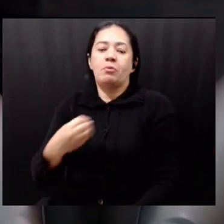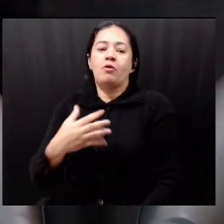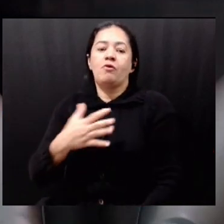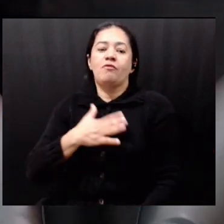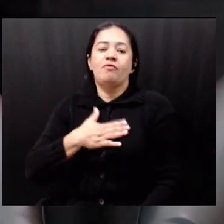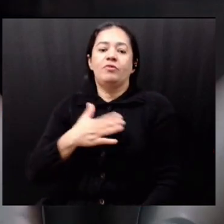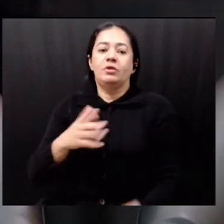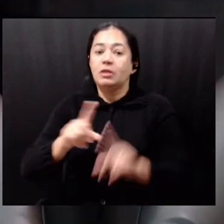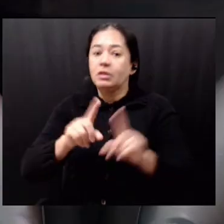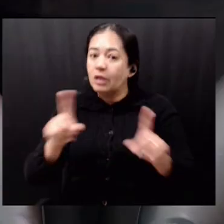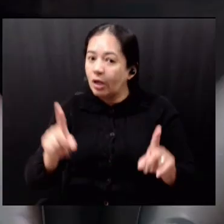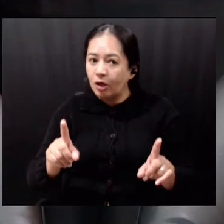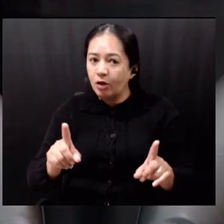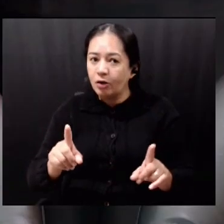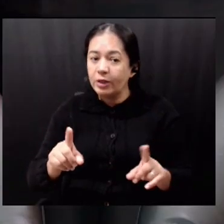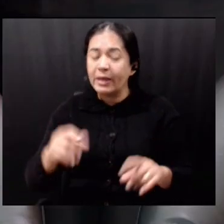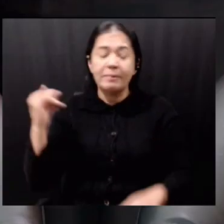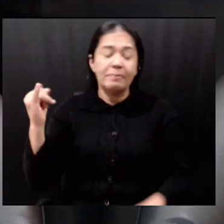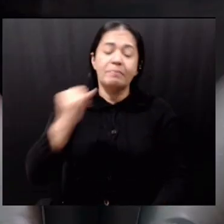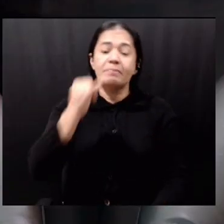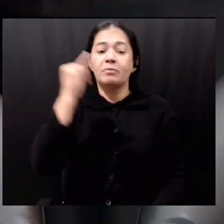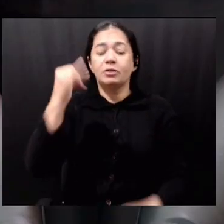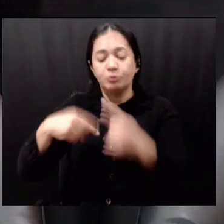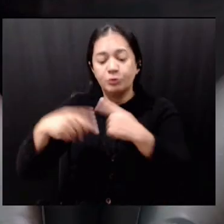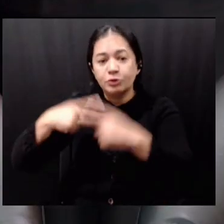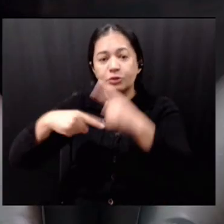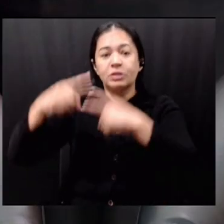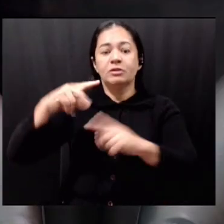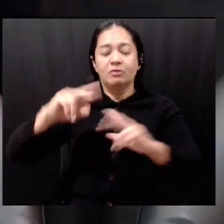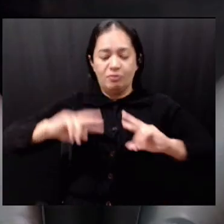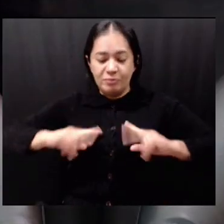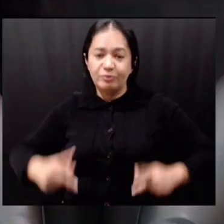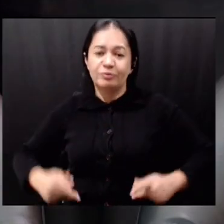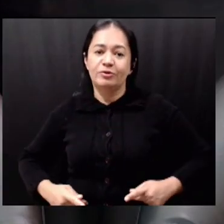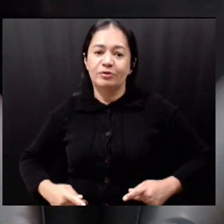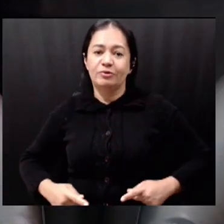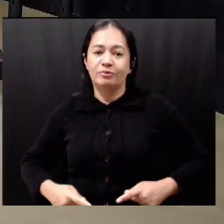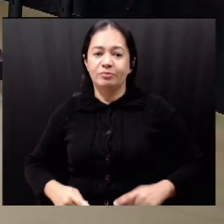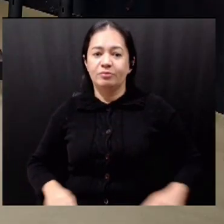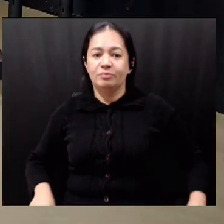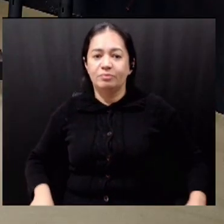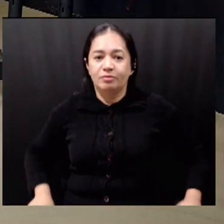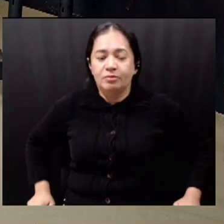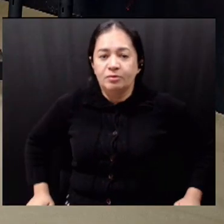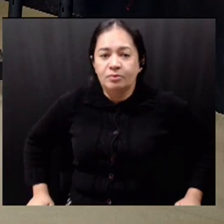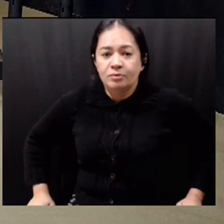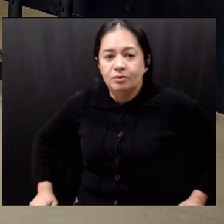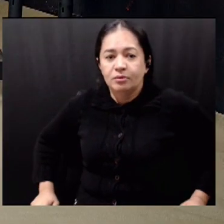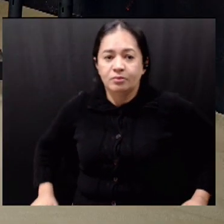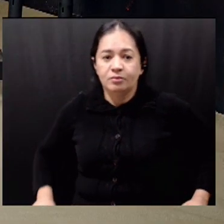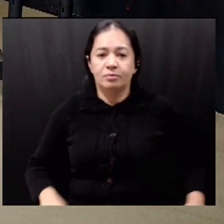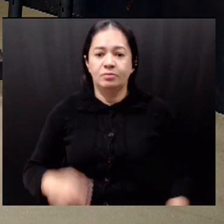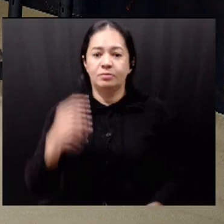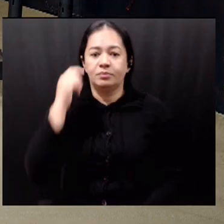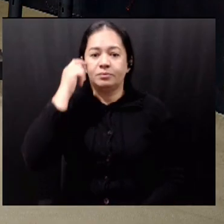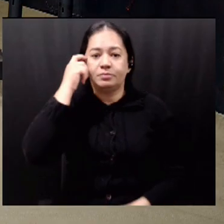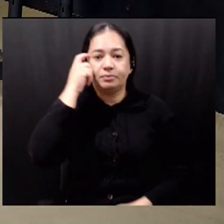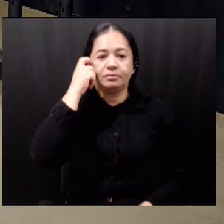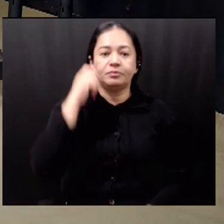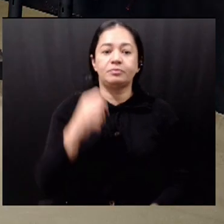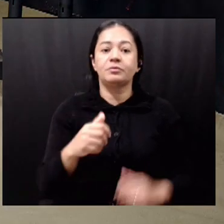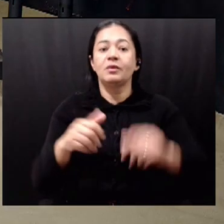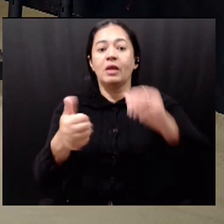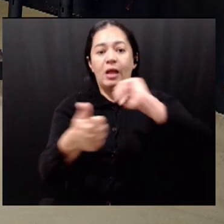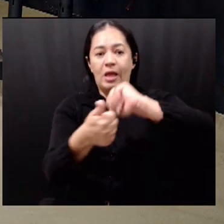é essencial para o desenvolvimento de um ser humano. Sim. Então, é a organização da rotina, né? A qualidade do que a quantidade,